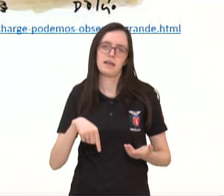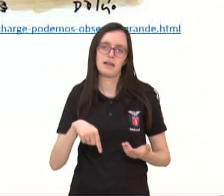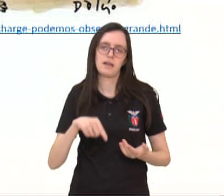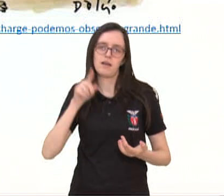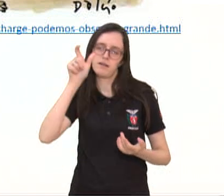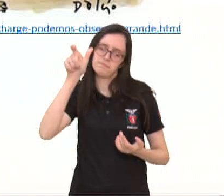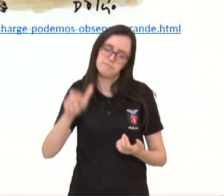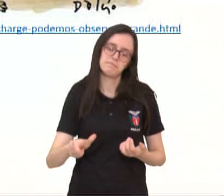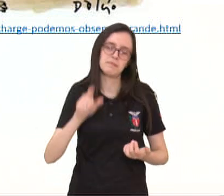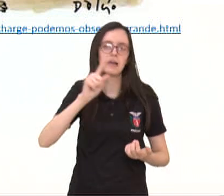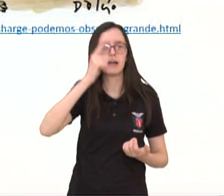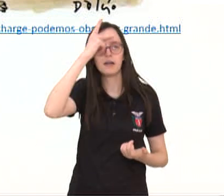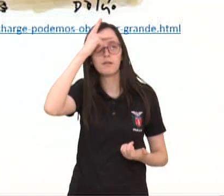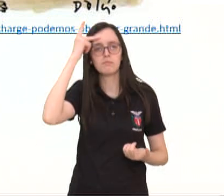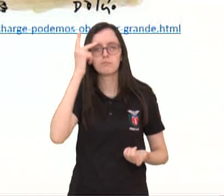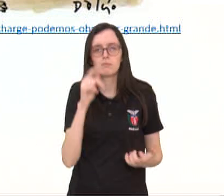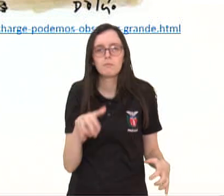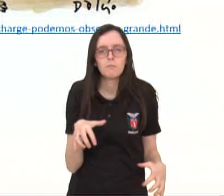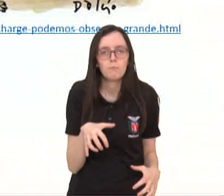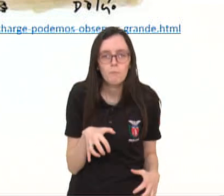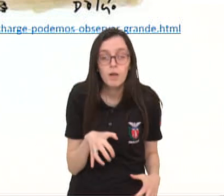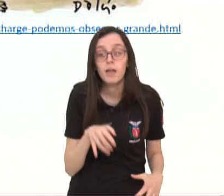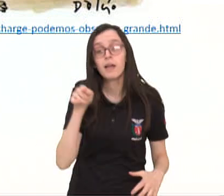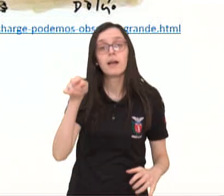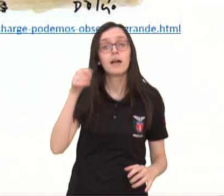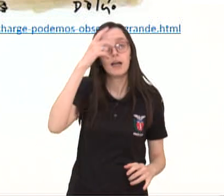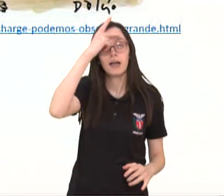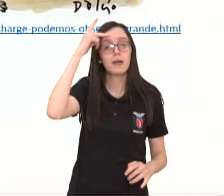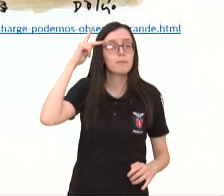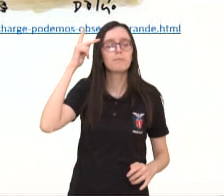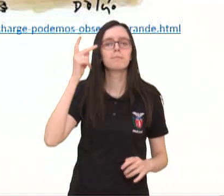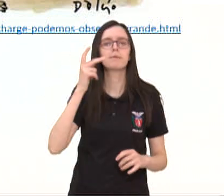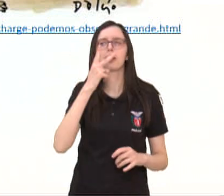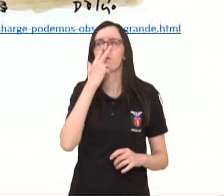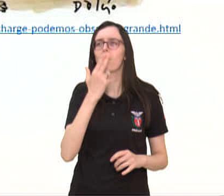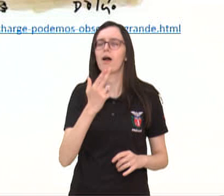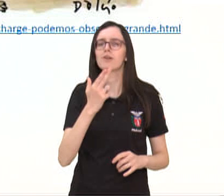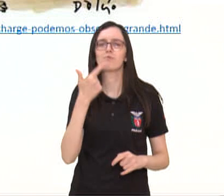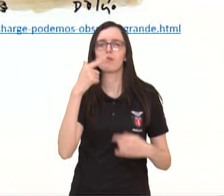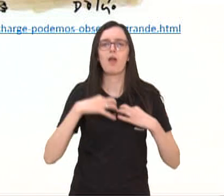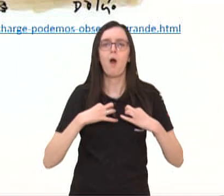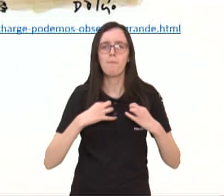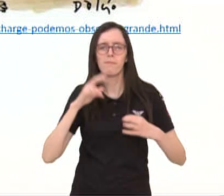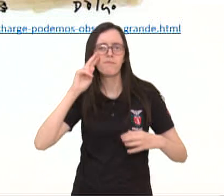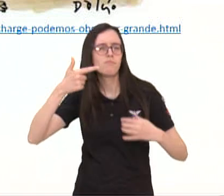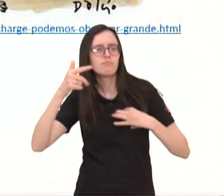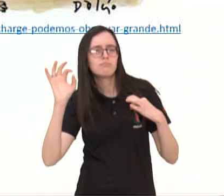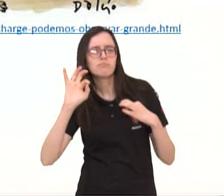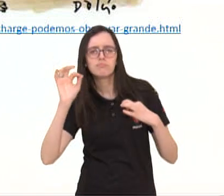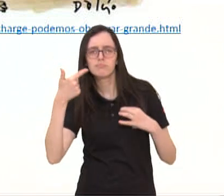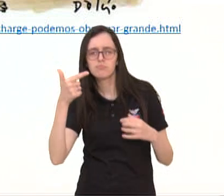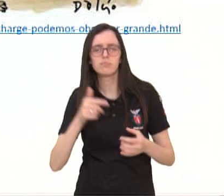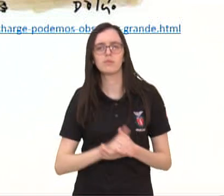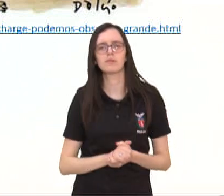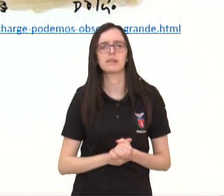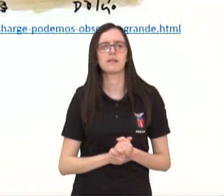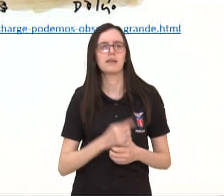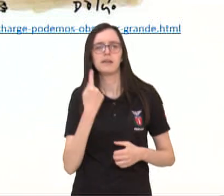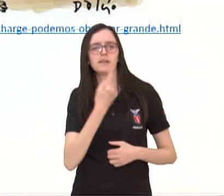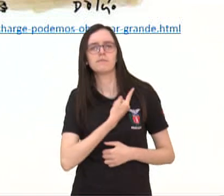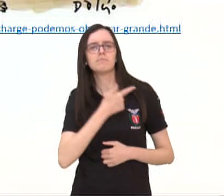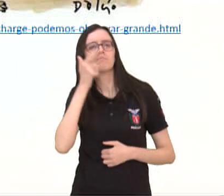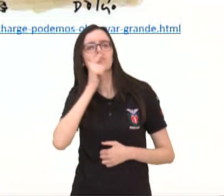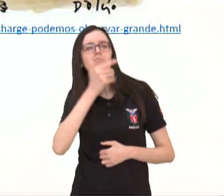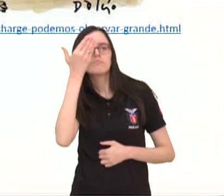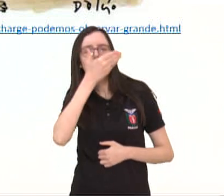representando uma pessoa, mas que, de certa forma, nem vestimenta tem ali, né? A gente não